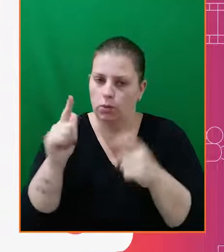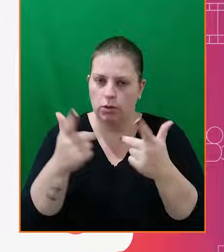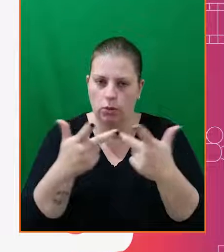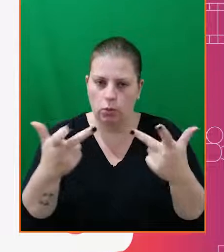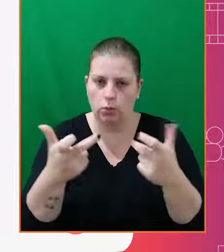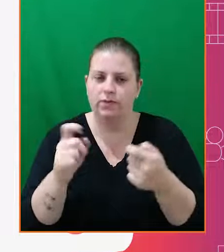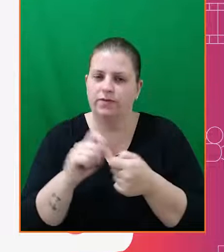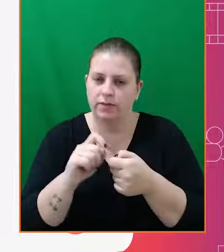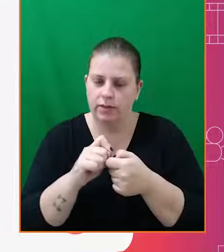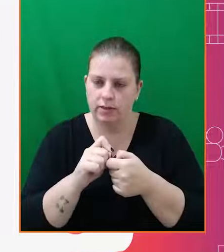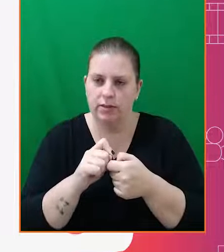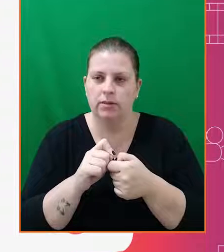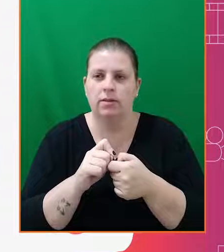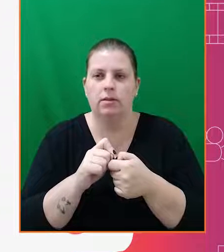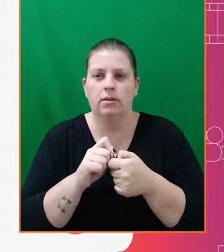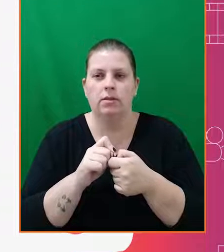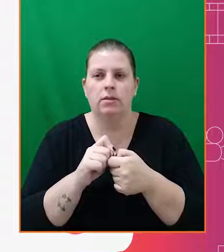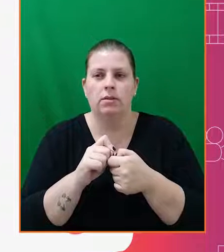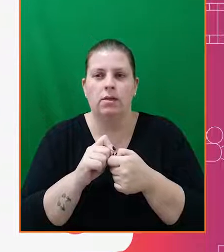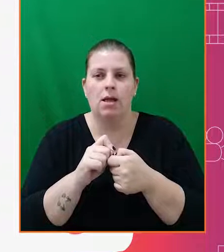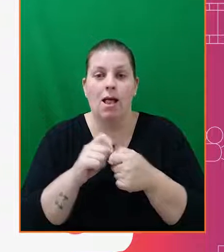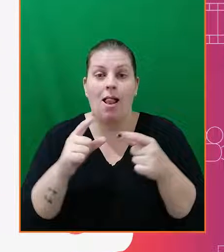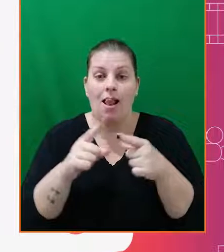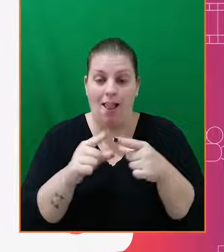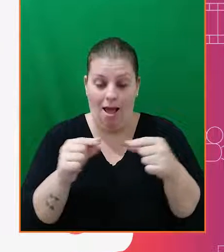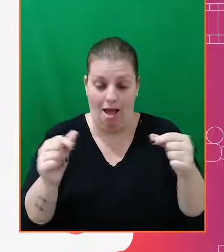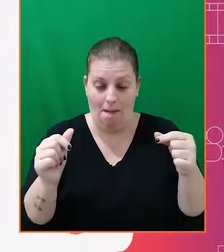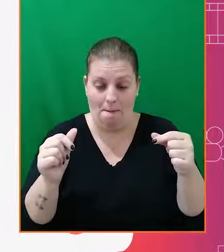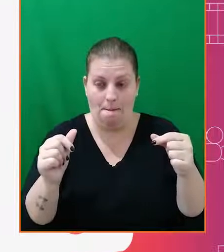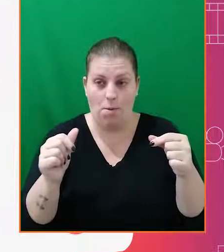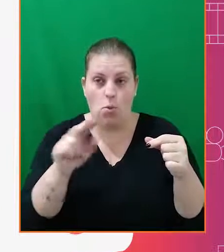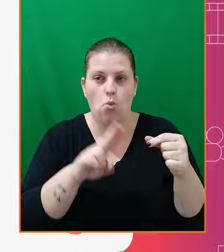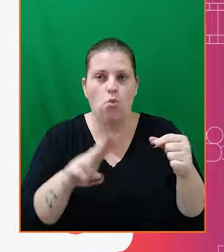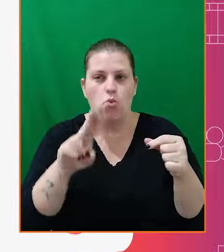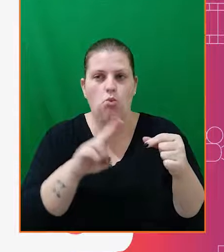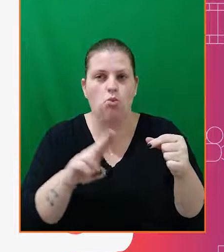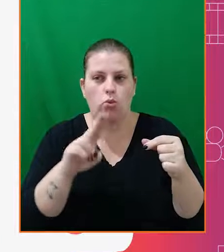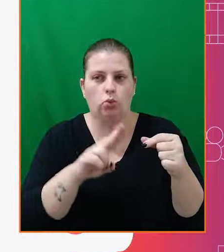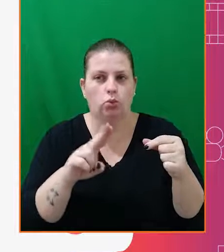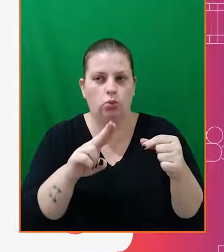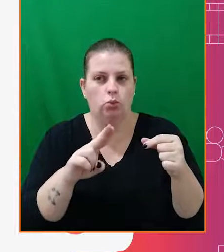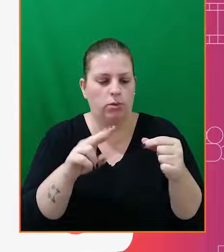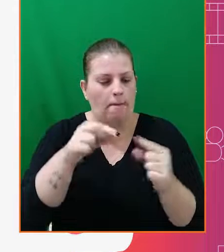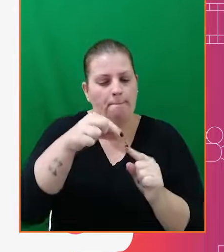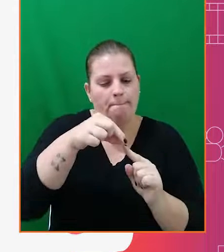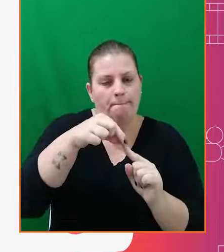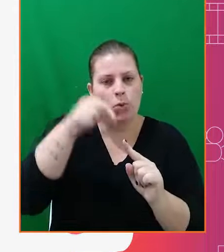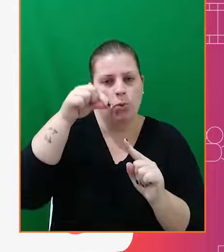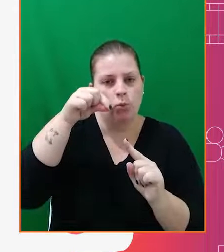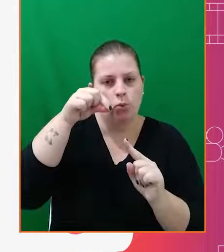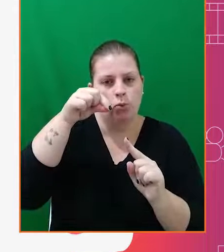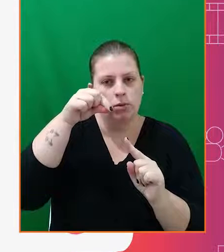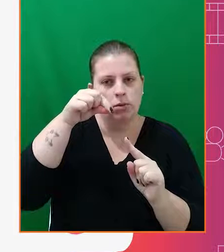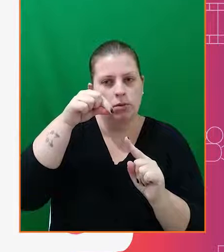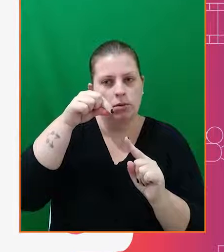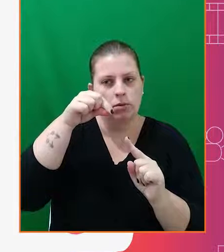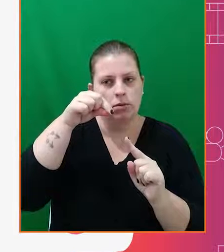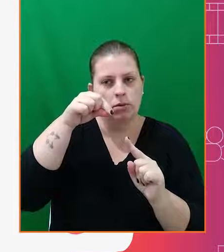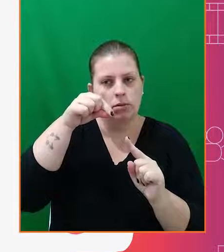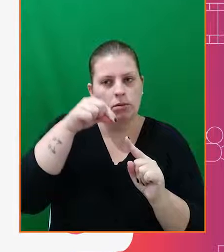Outra coisa que a gente pode fazer é medir com o próprio lápis. Então, a gente usa a pontinha do